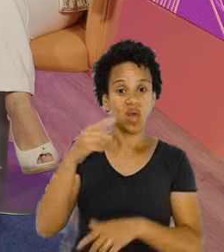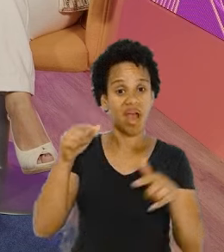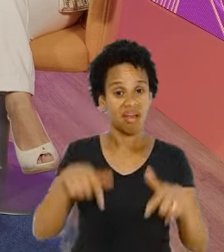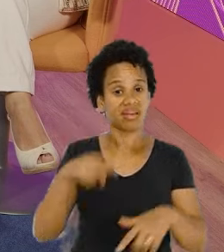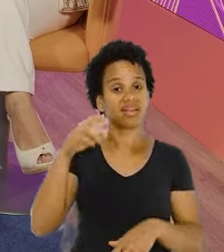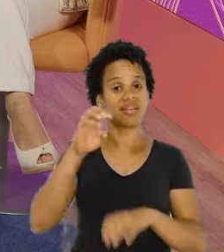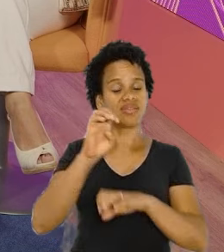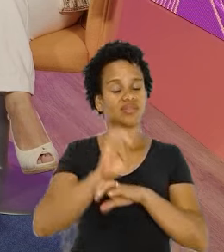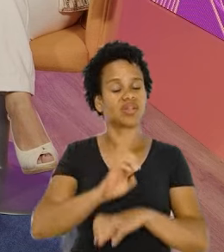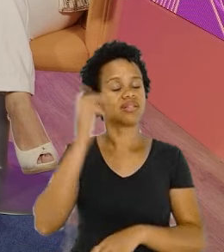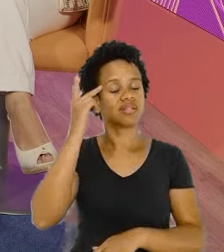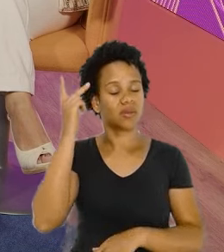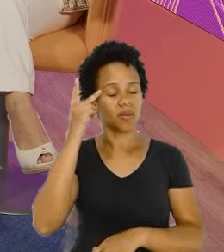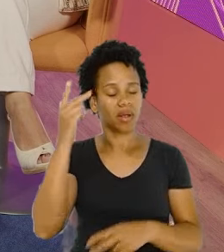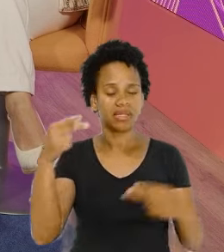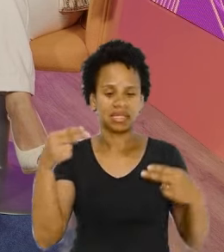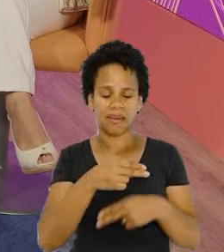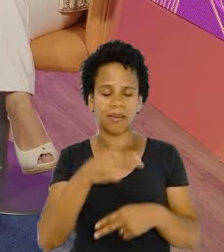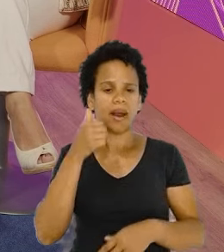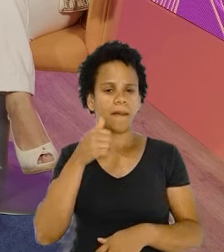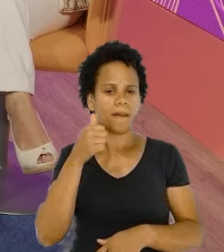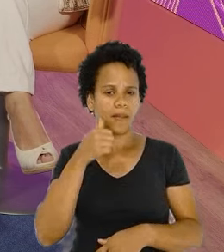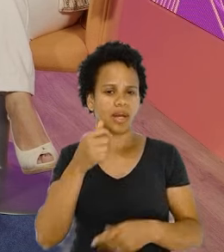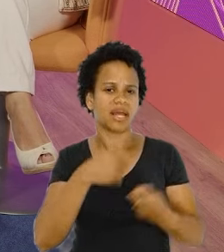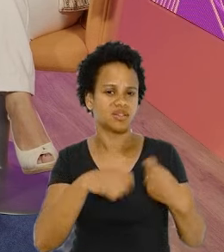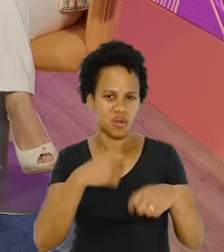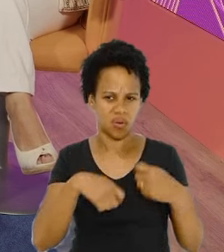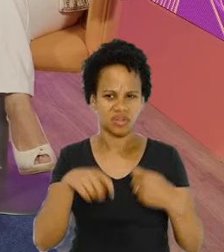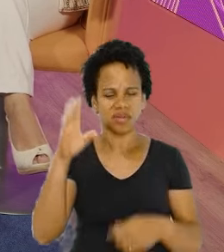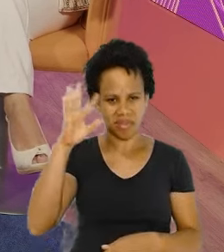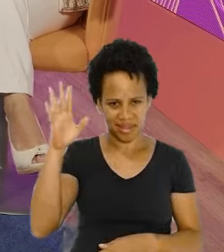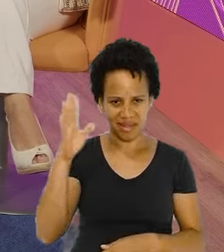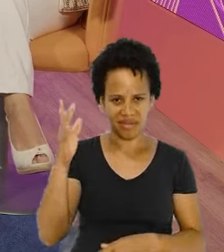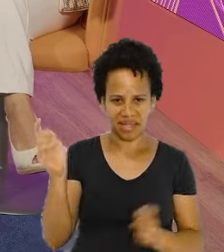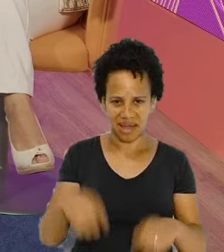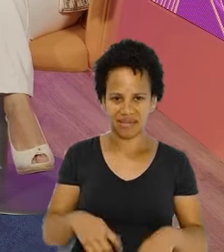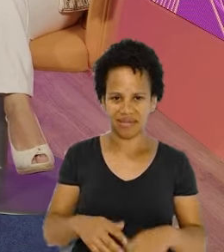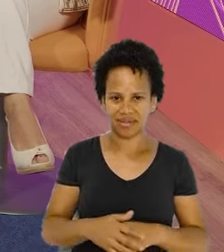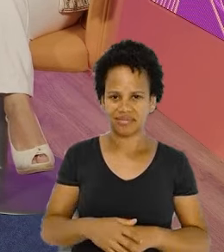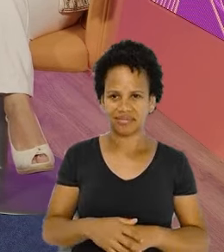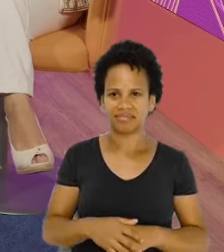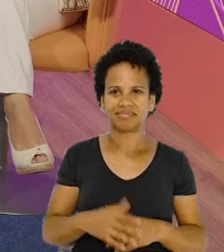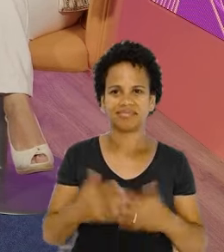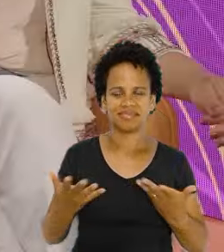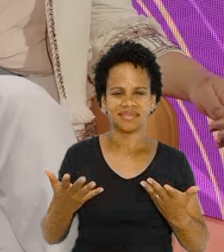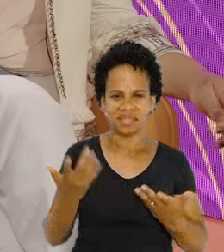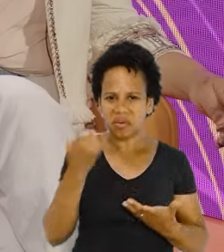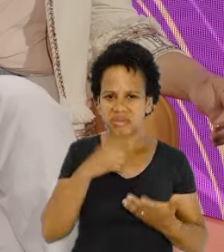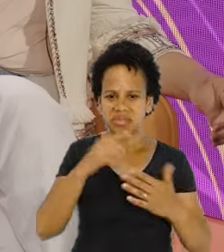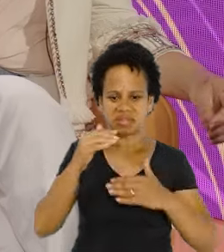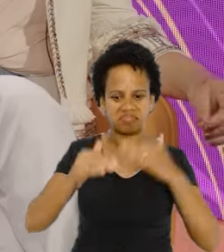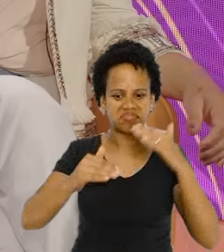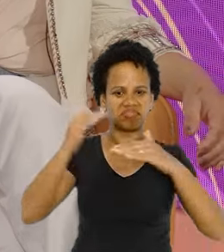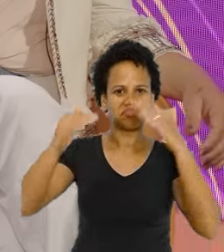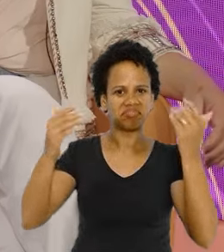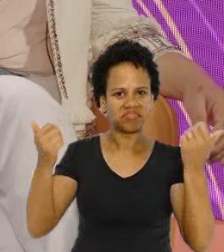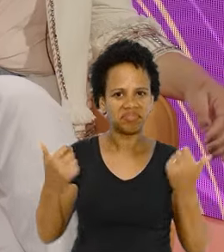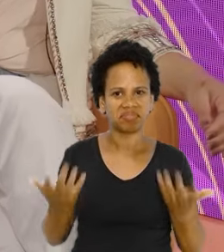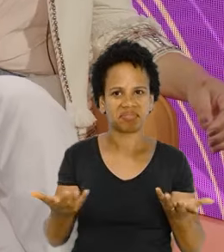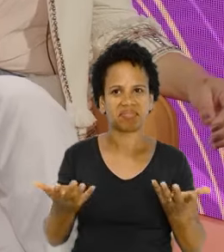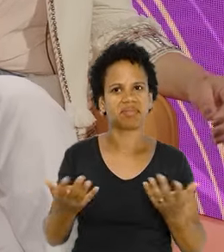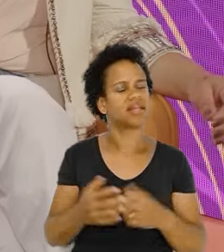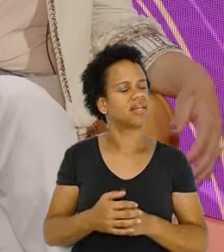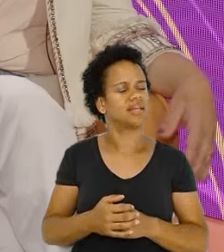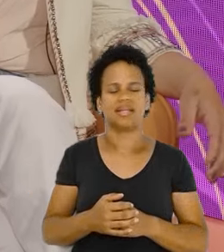Paulo no prêmio sebrai mulher de negócios gente você imaginou que que ia chegar neste lugar Olha é é